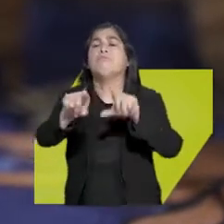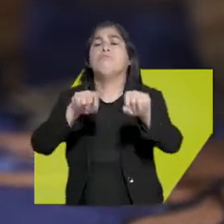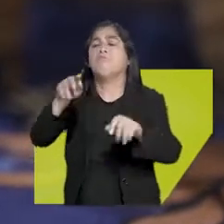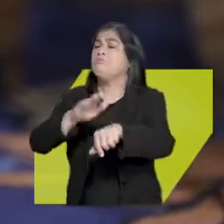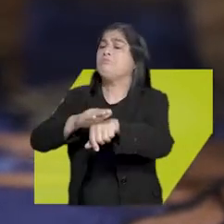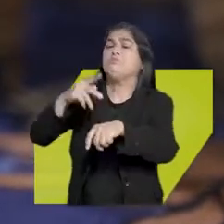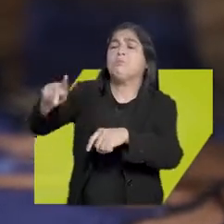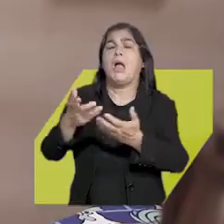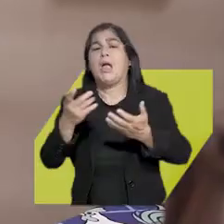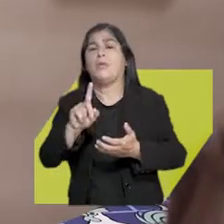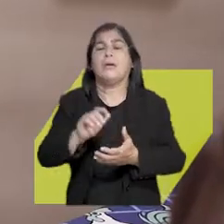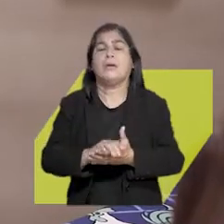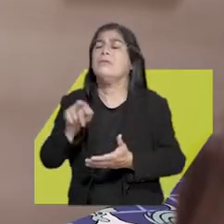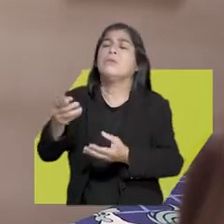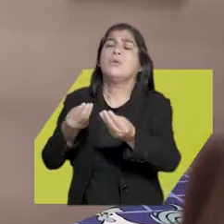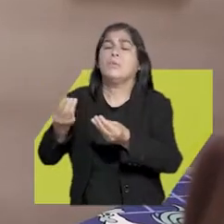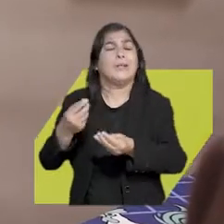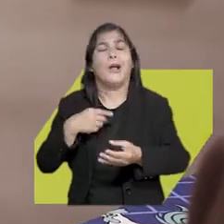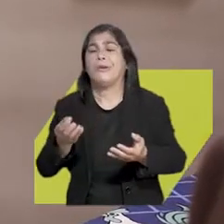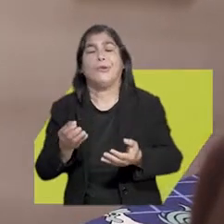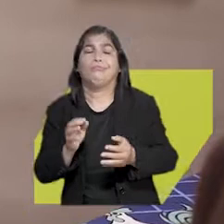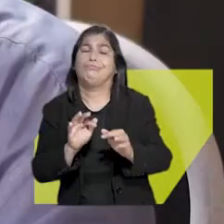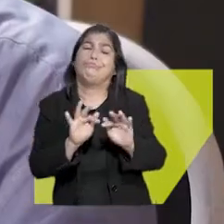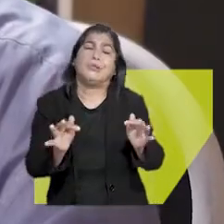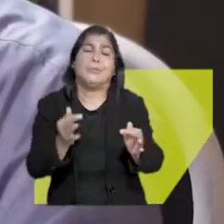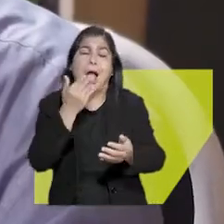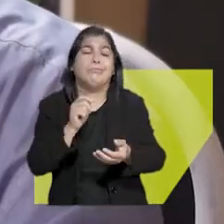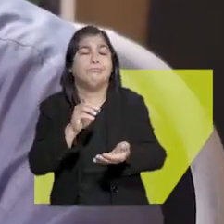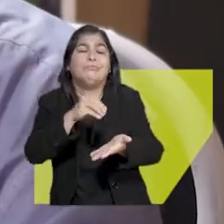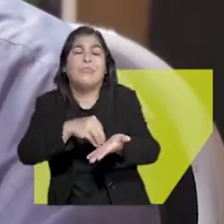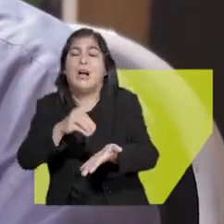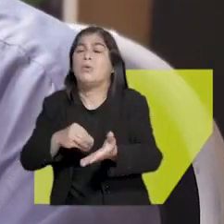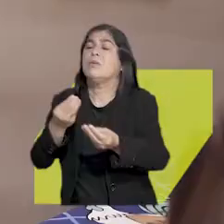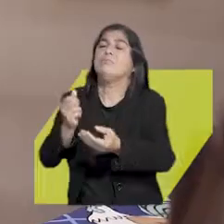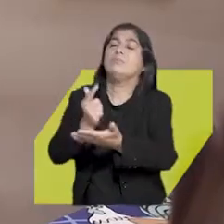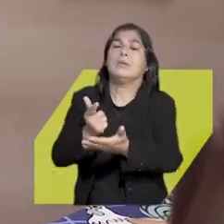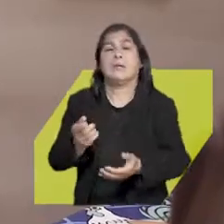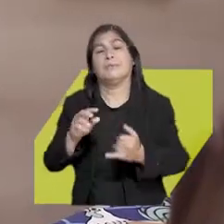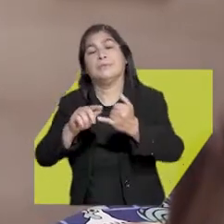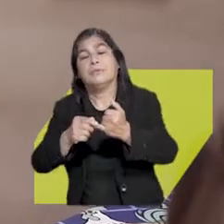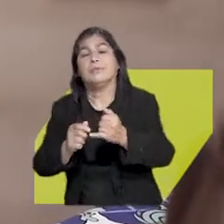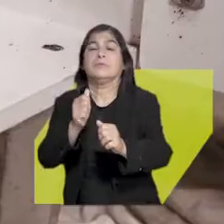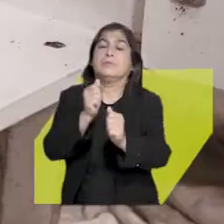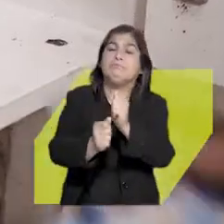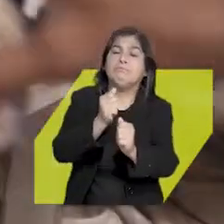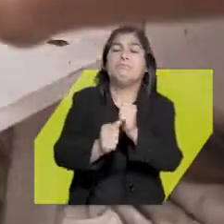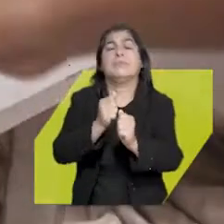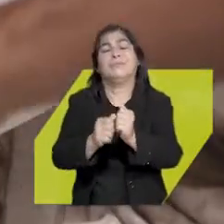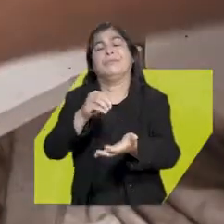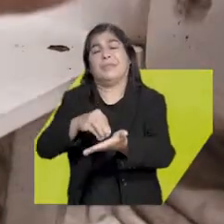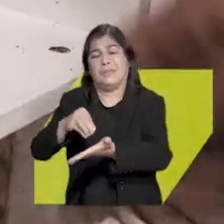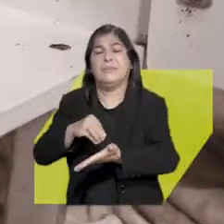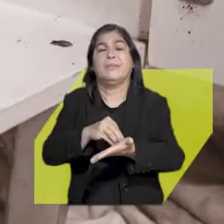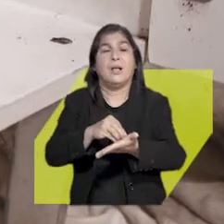quê? Deixa de comprar o quê? Compra só o básico, porque não dá pra comprar tudo. O que é que falta? O que é que dá pra comprar? Feijão, arroz. Sempre falta